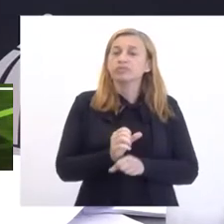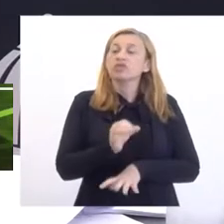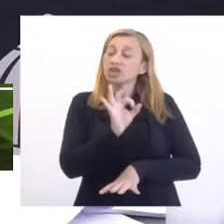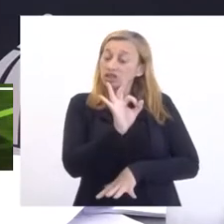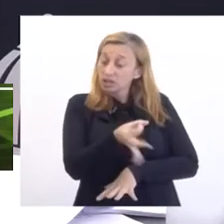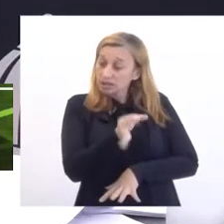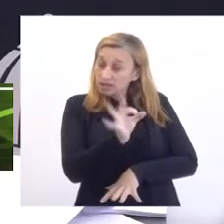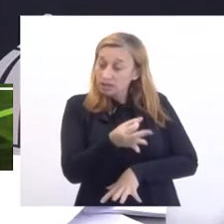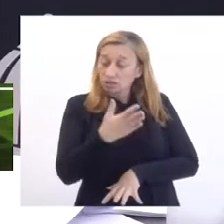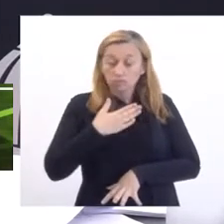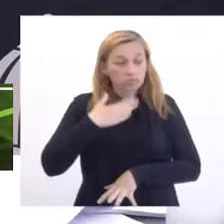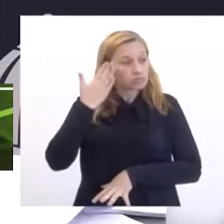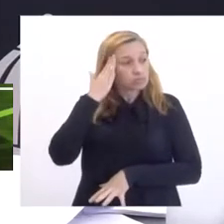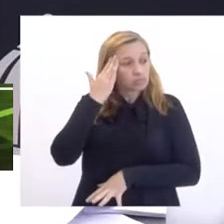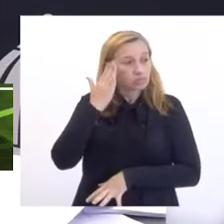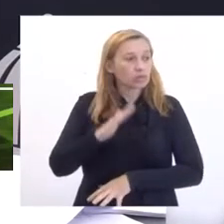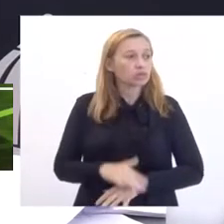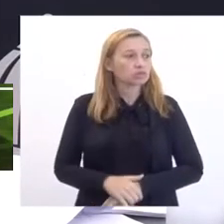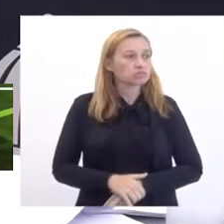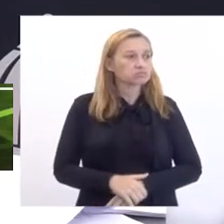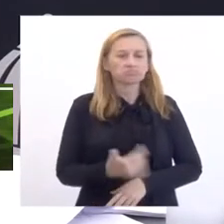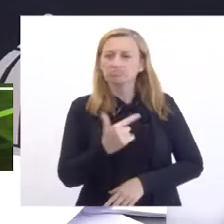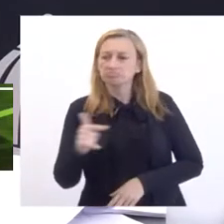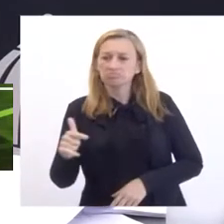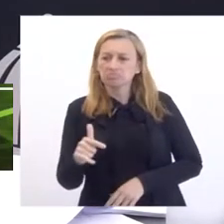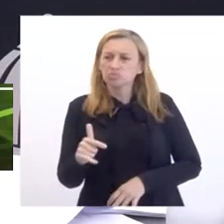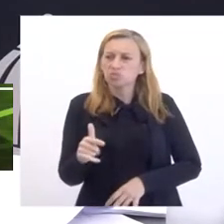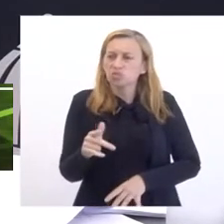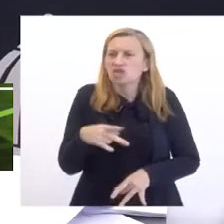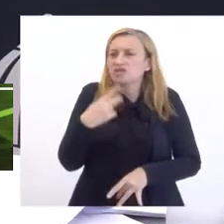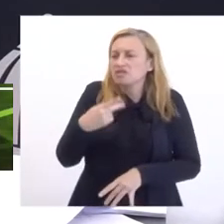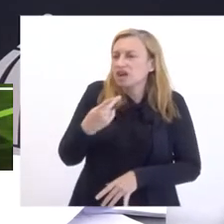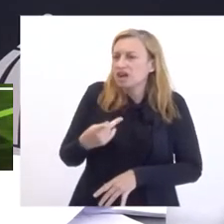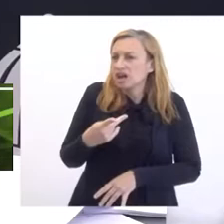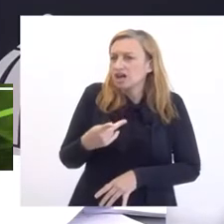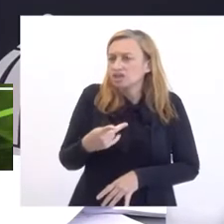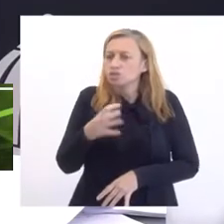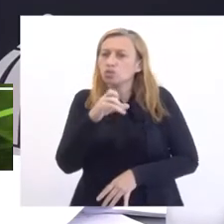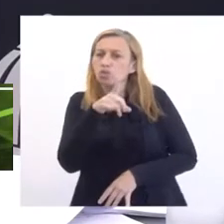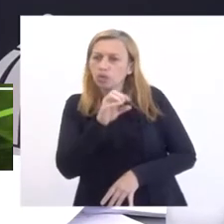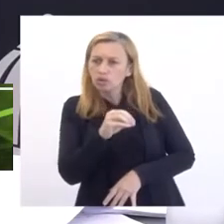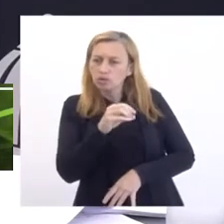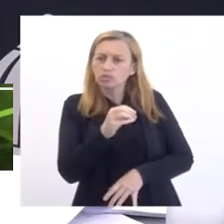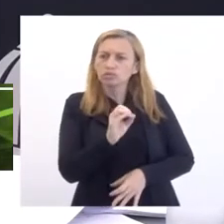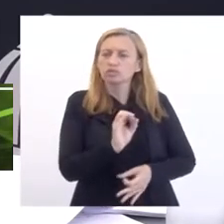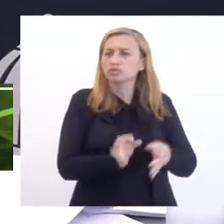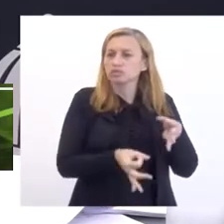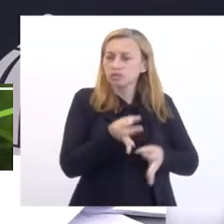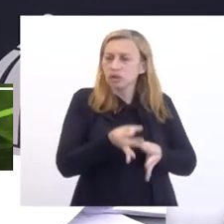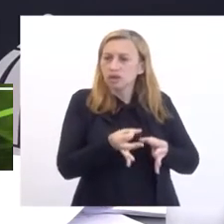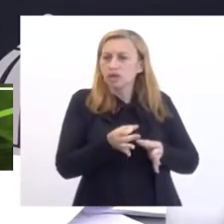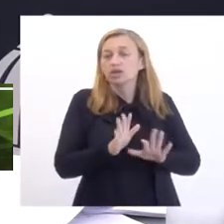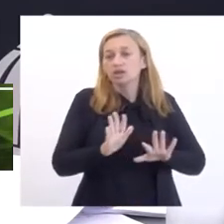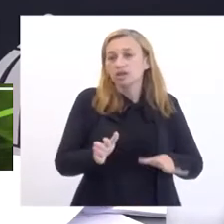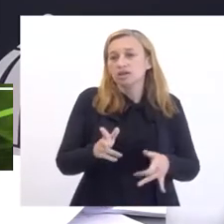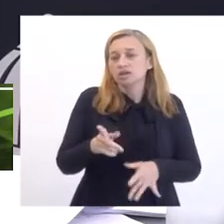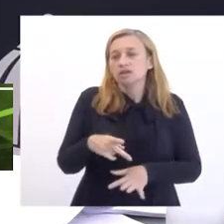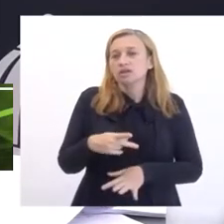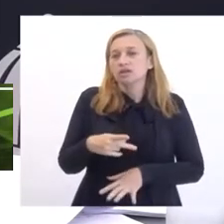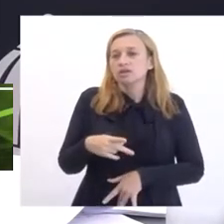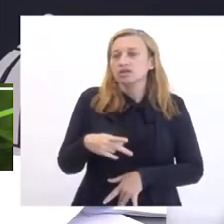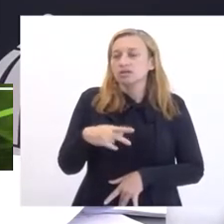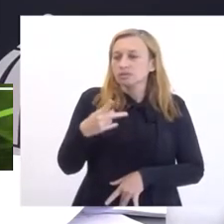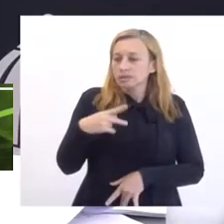correto, no meu entendimento. Não há o que divergir do voto do tribunal. Então, quis fazer o contraponto com